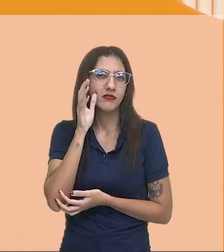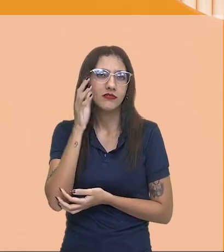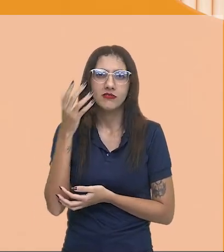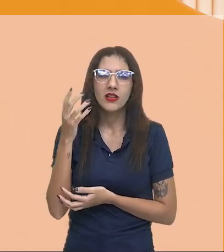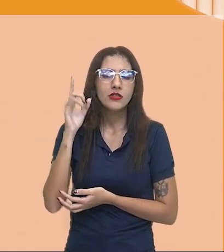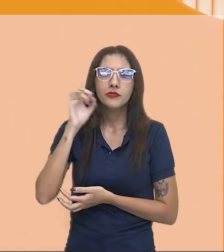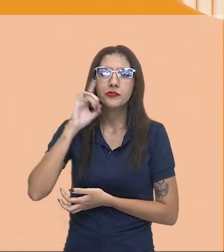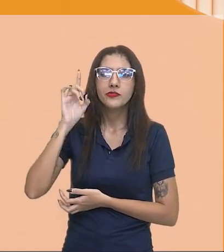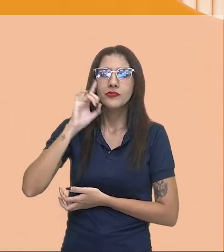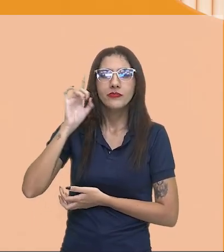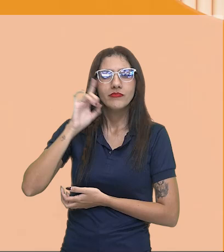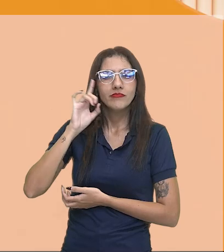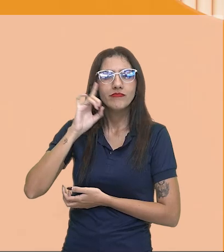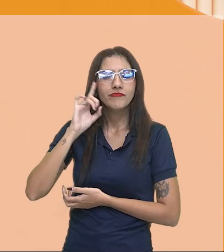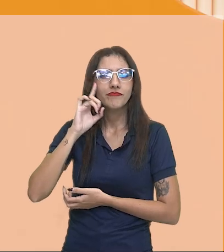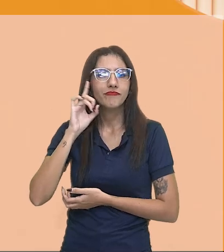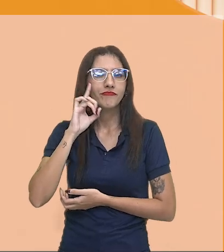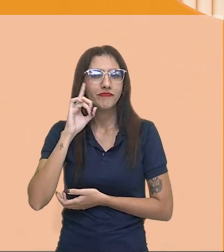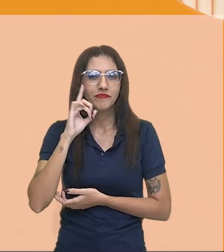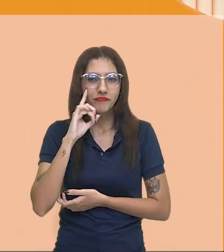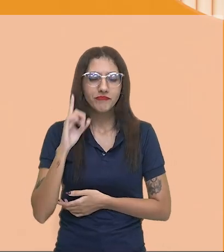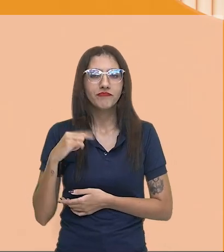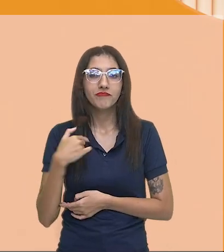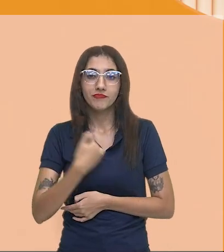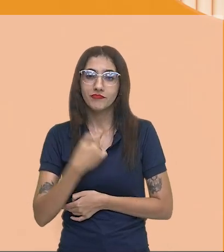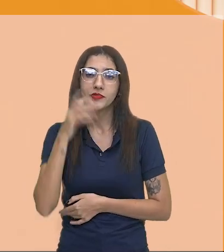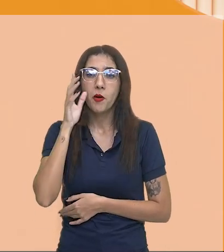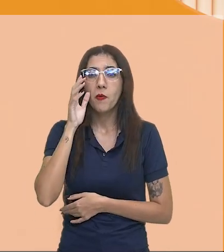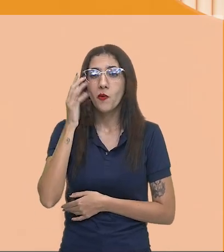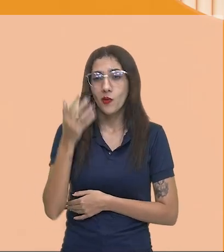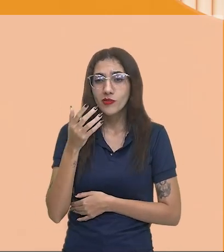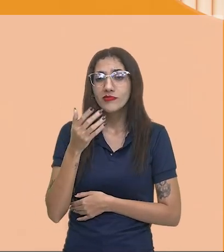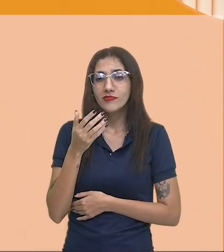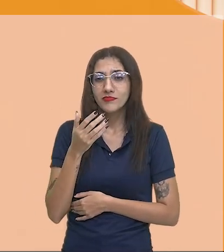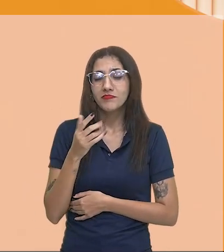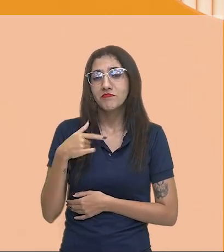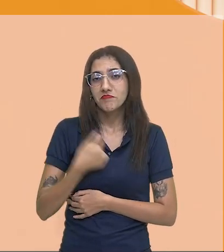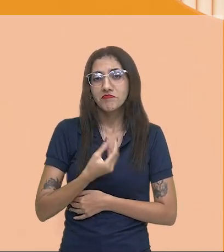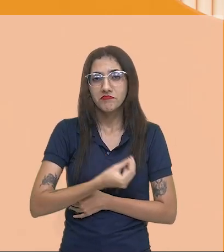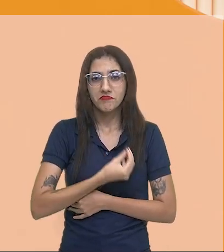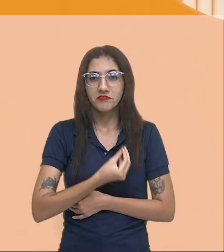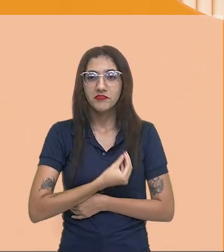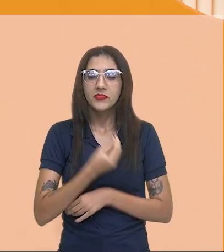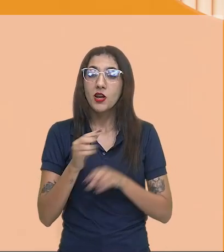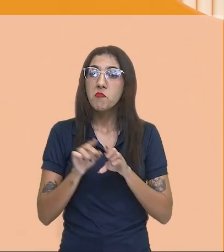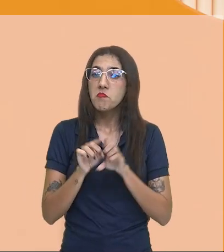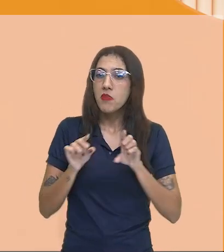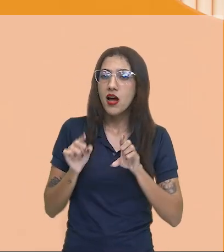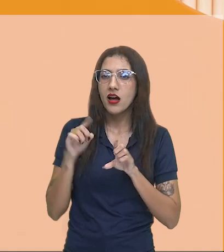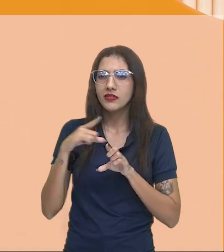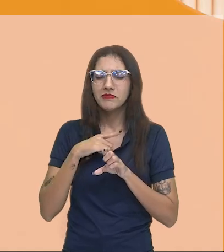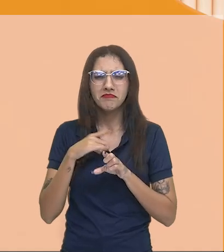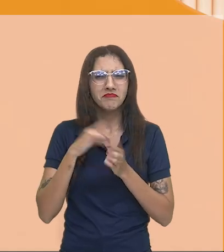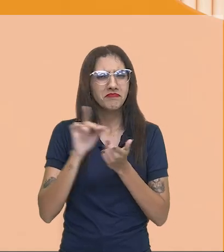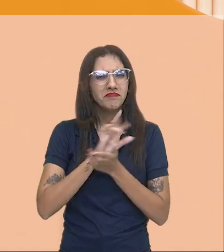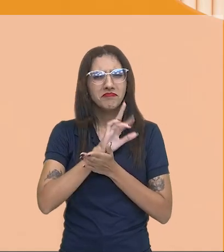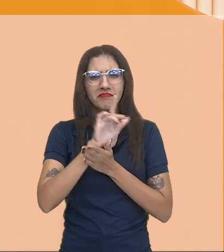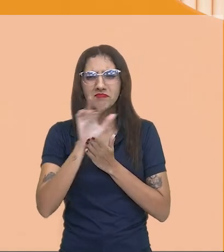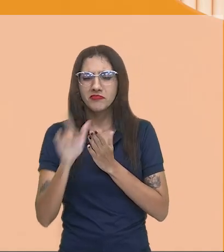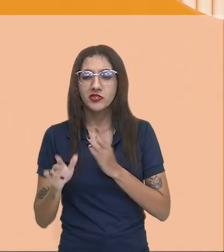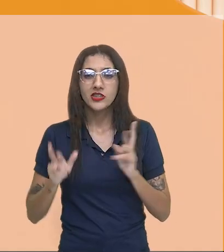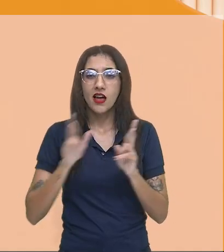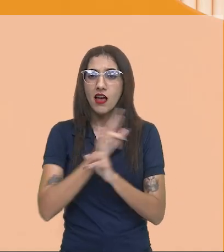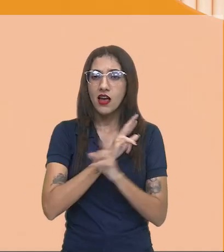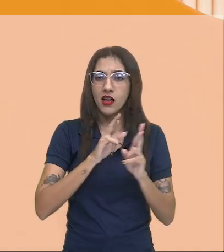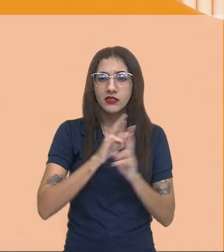que é rotineiro, que é cotidiano em nossas vidas, mas ele tem toda uma cadeia social, toda